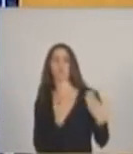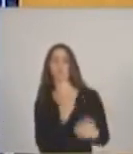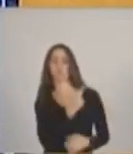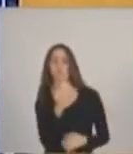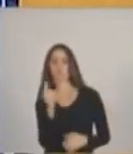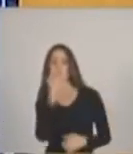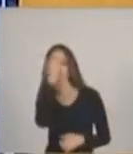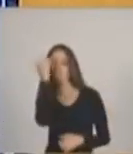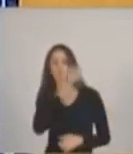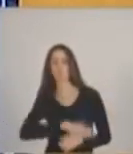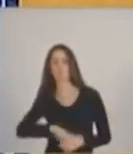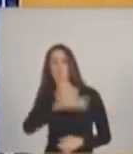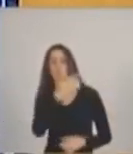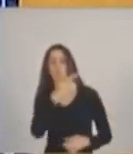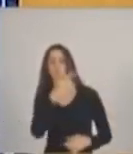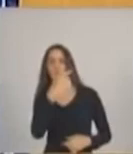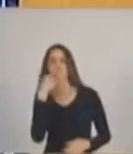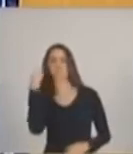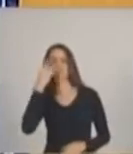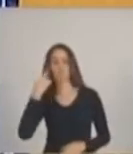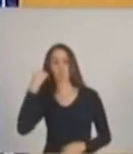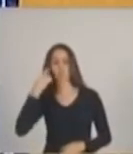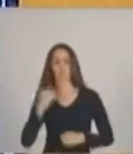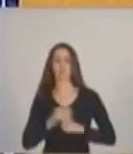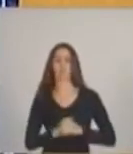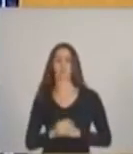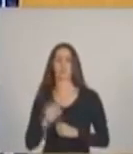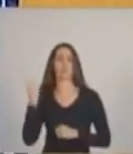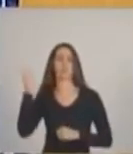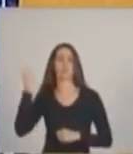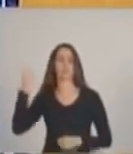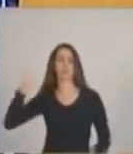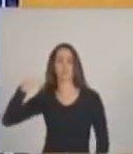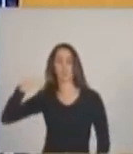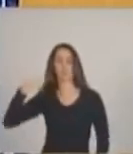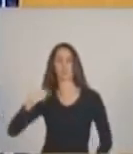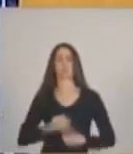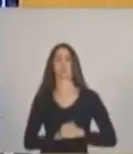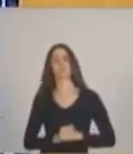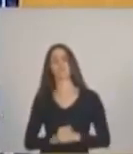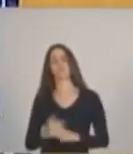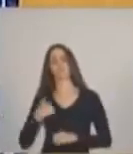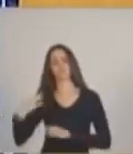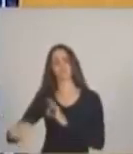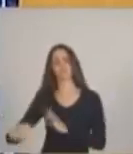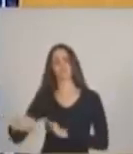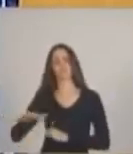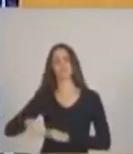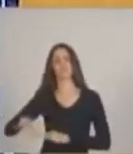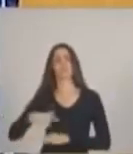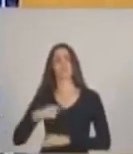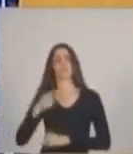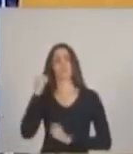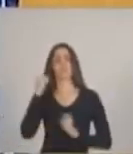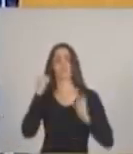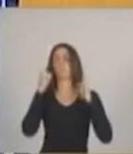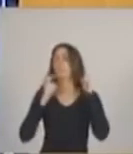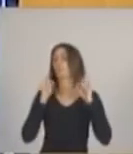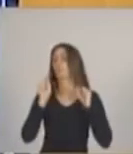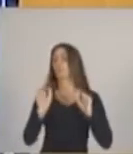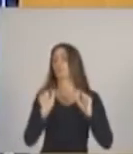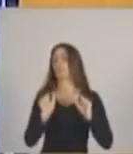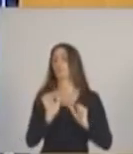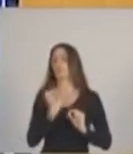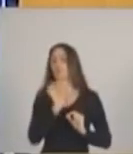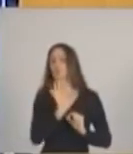da área de direito, a minha preocupação é que se nós votamos apenas pelo mérito